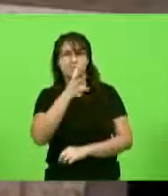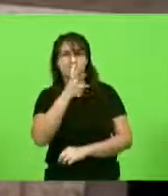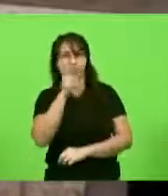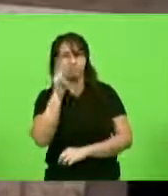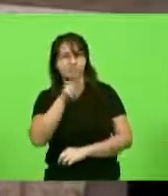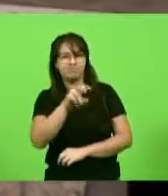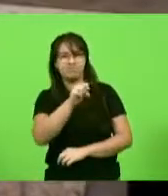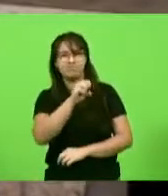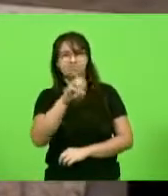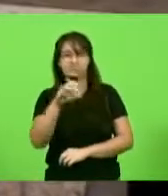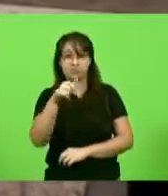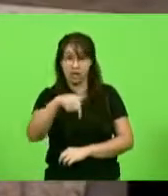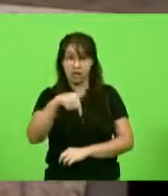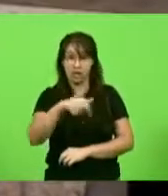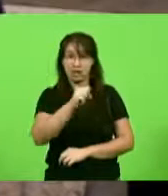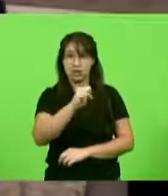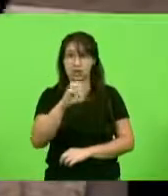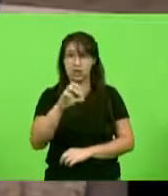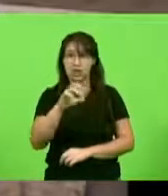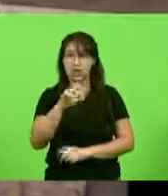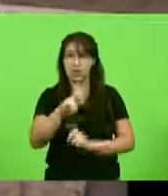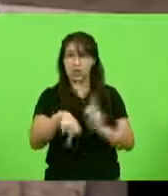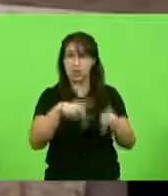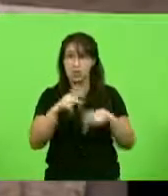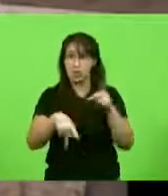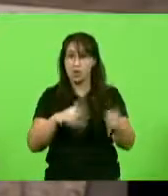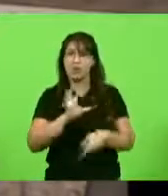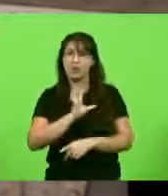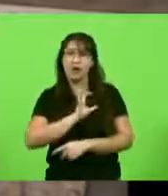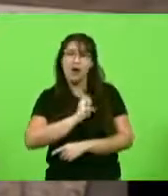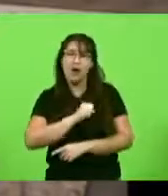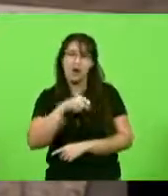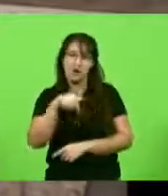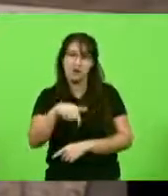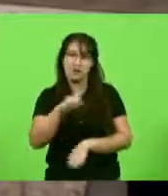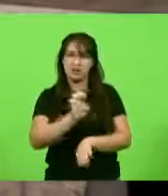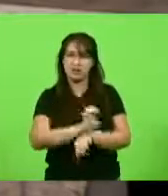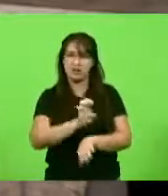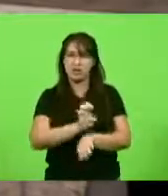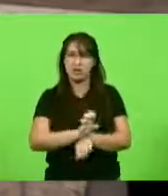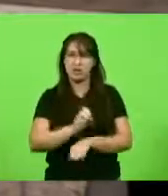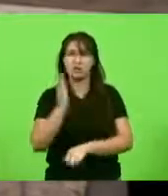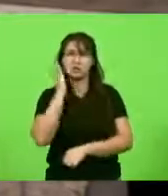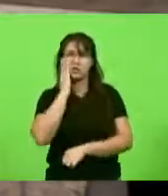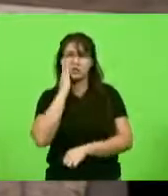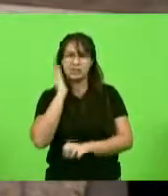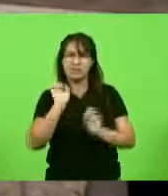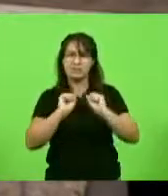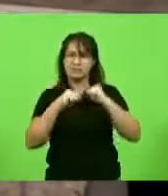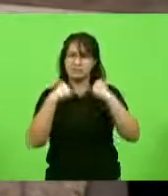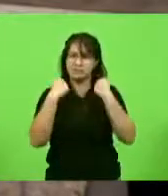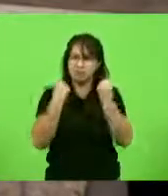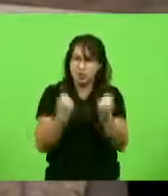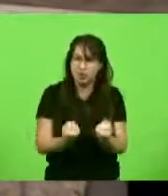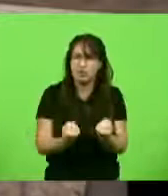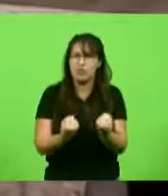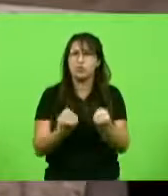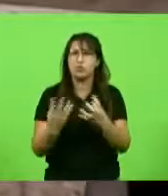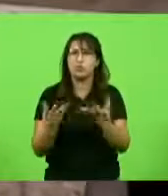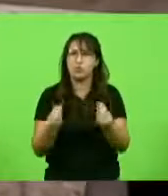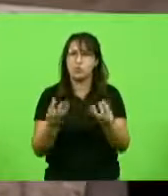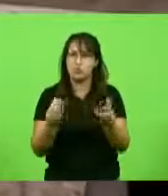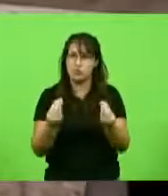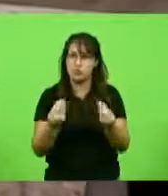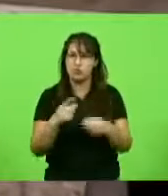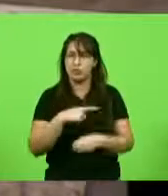e que nós, catarinenses, amamos tanto e sabemos com o suor do trabalho é que esse Estado chegou até aqui. Muito obrigado,